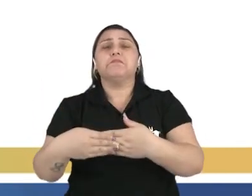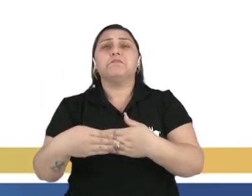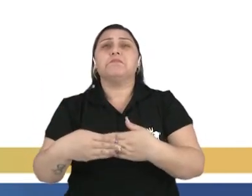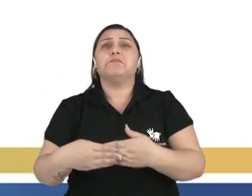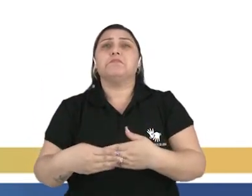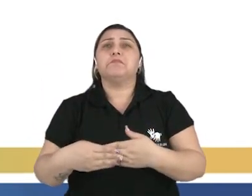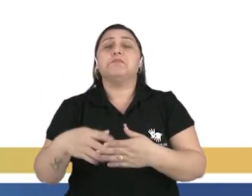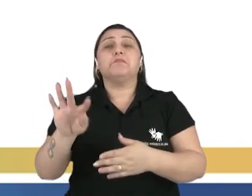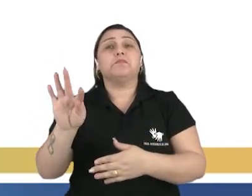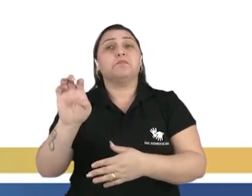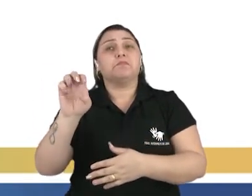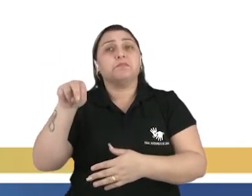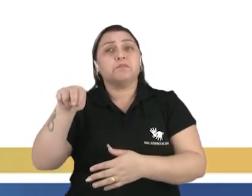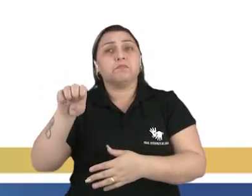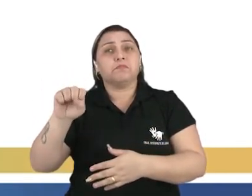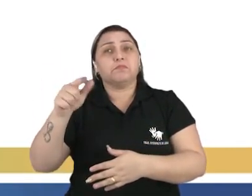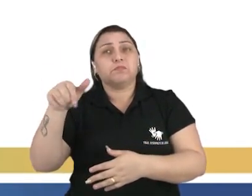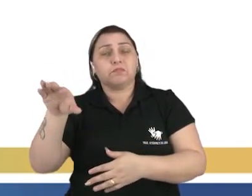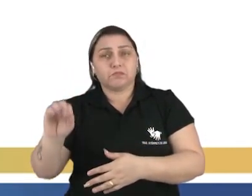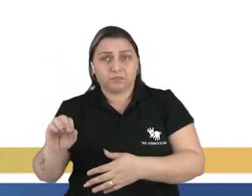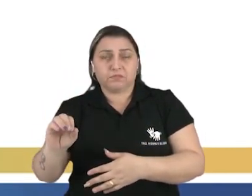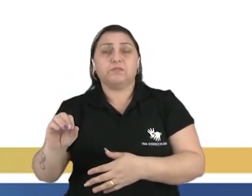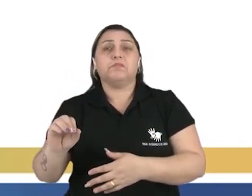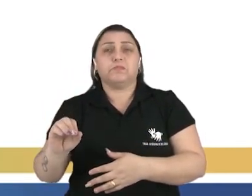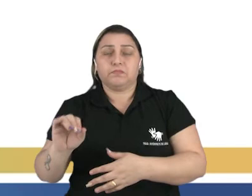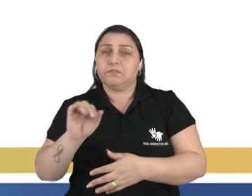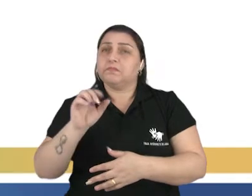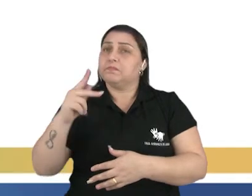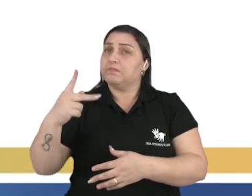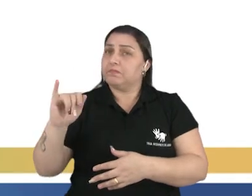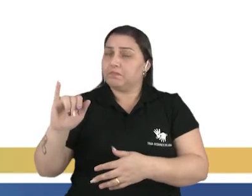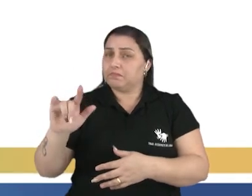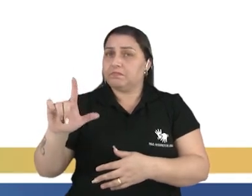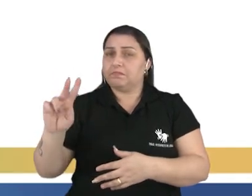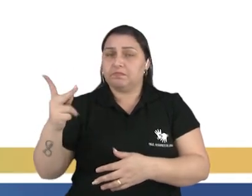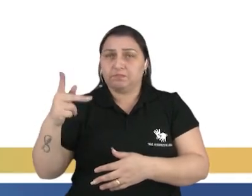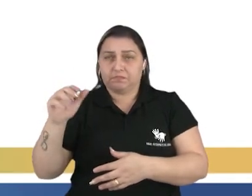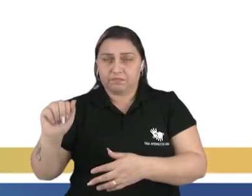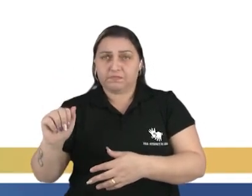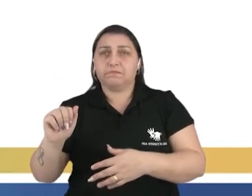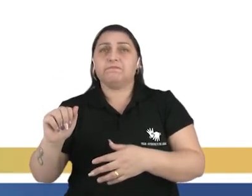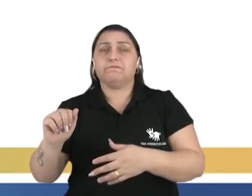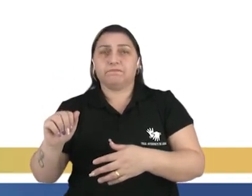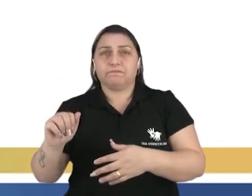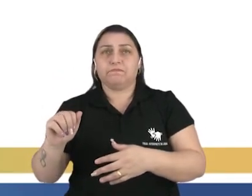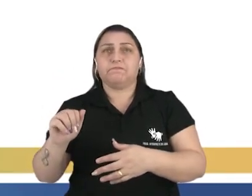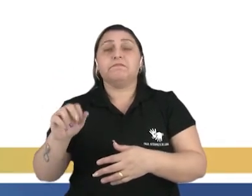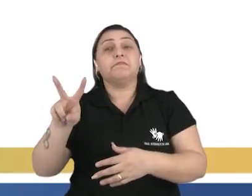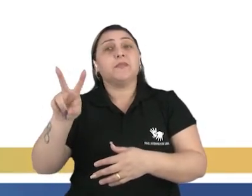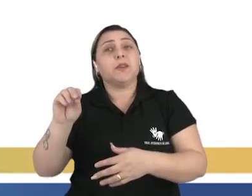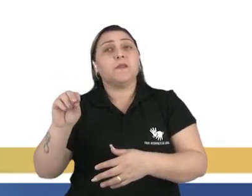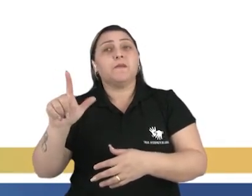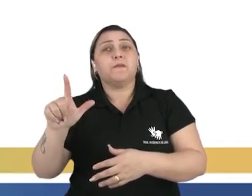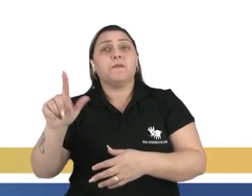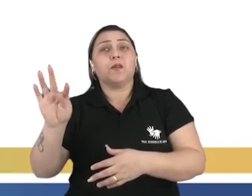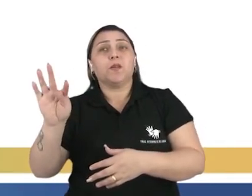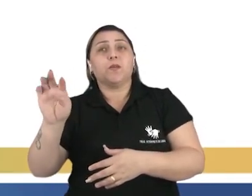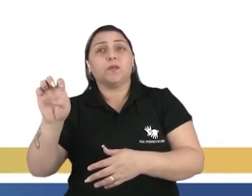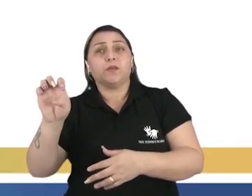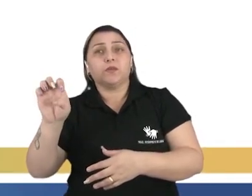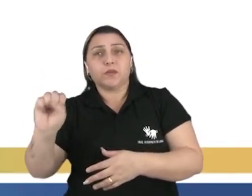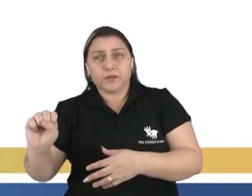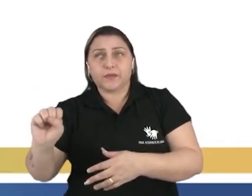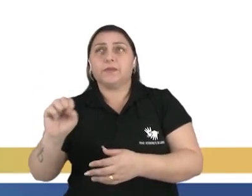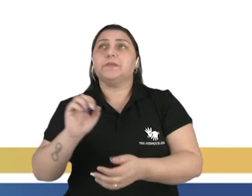É a tensão elétrica, a pilha. Então, em homenagem a isso, nós chamamos a tensão elétrica de volts, né? A tensão elétrica é